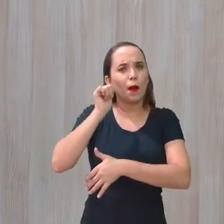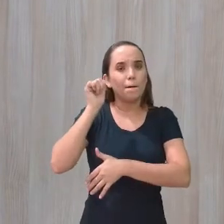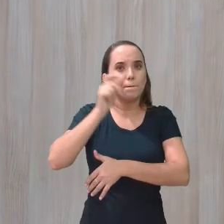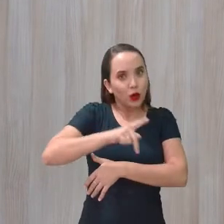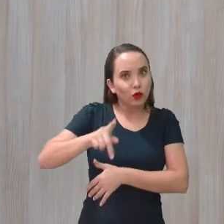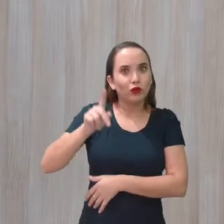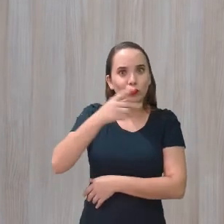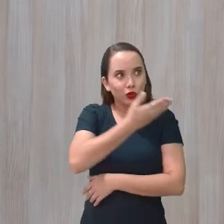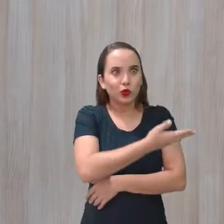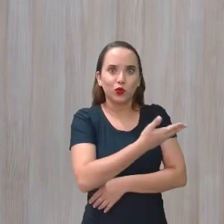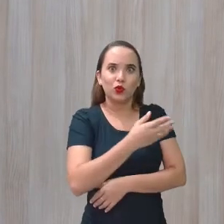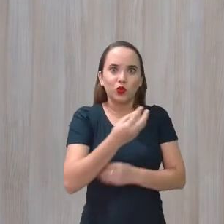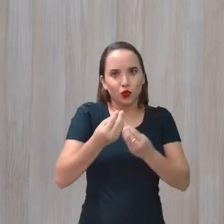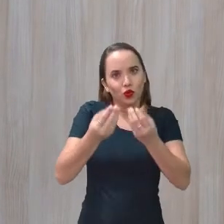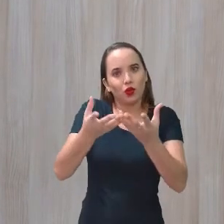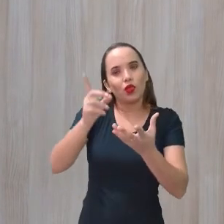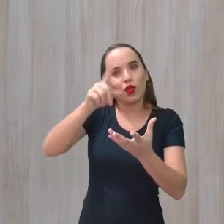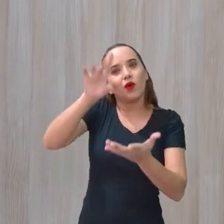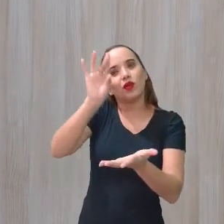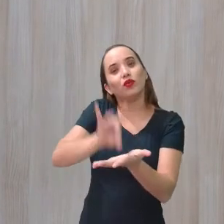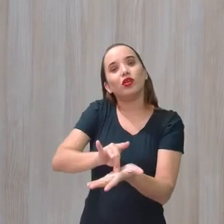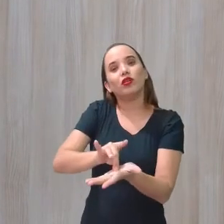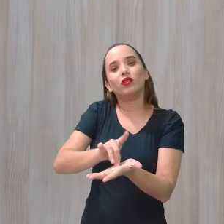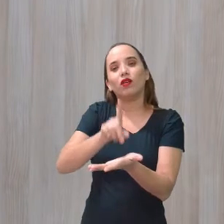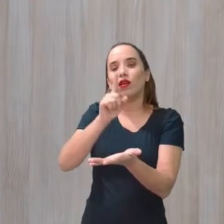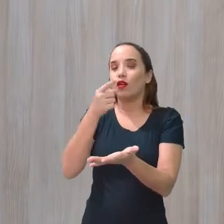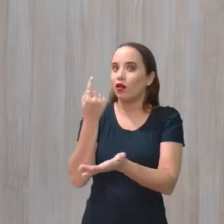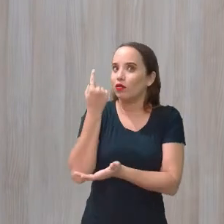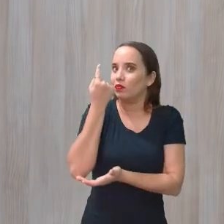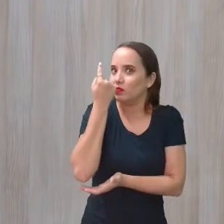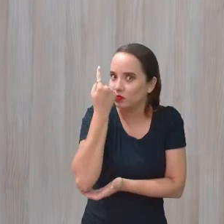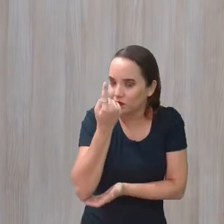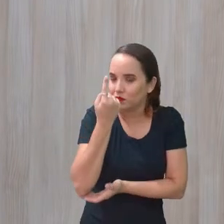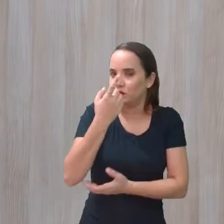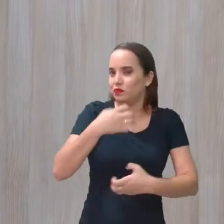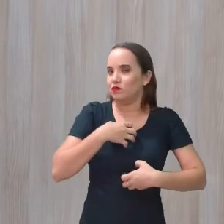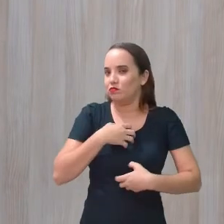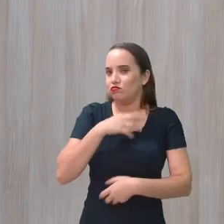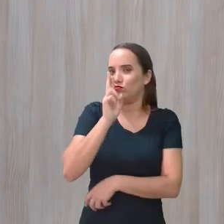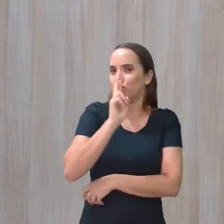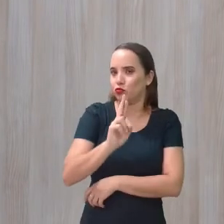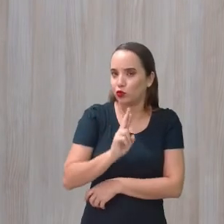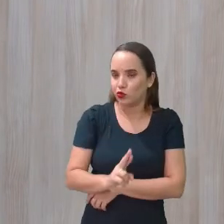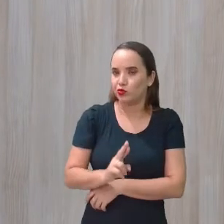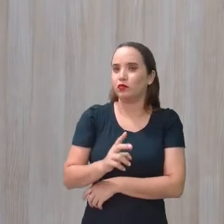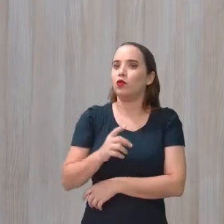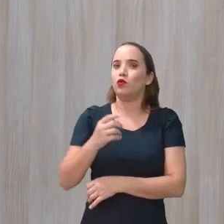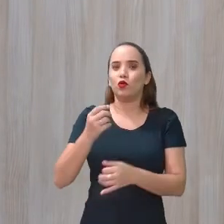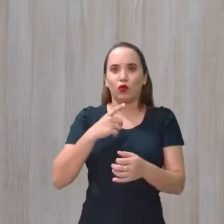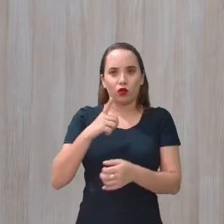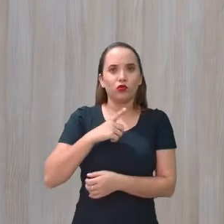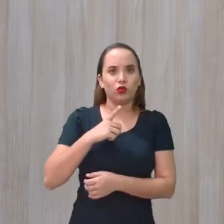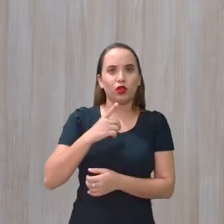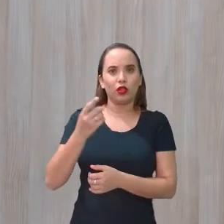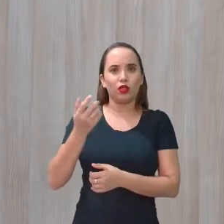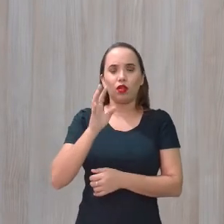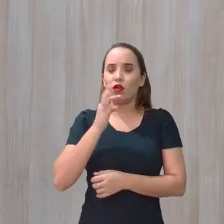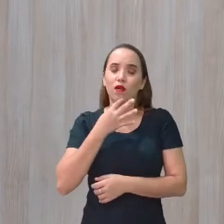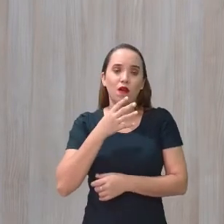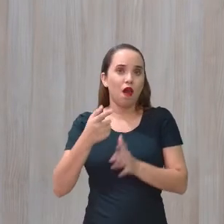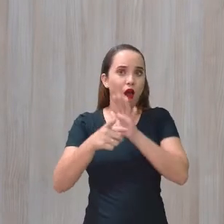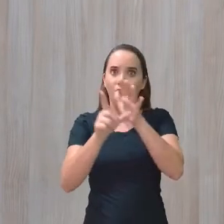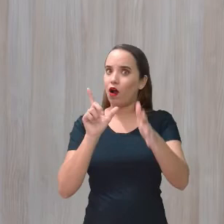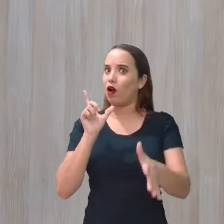é verdadeiro, ou seja, é uma das respostas da informação desconhecida que a gente tinha, ou seja, o W